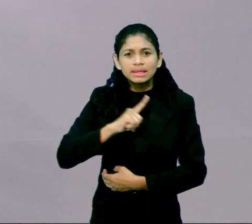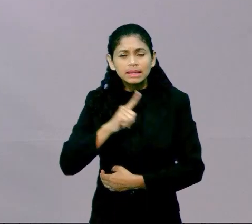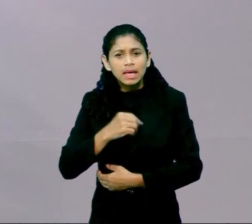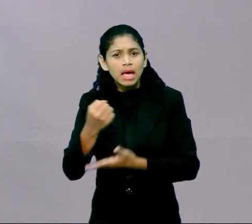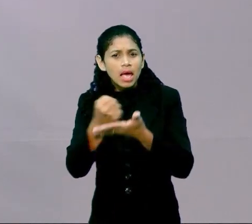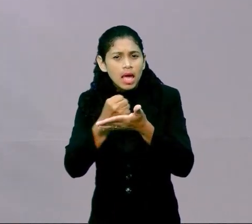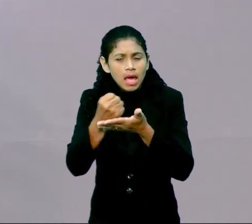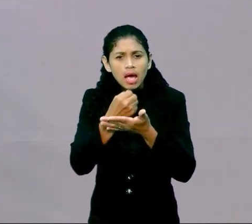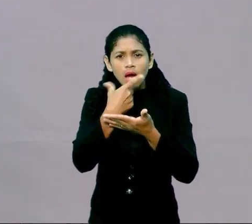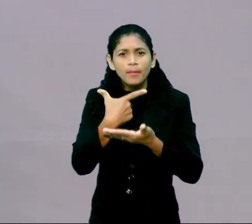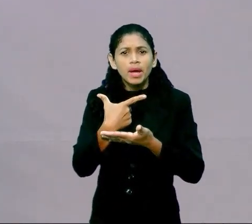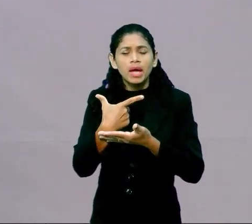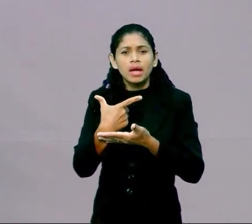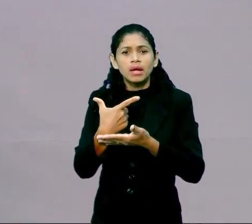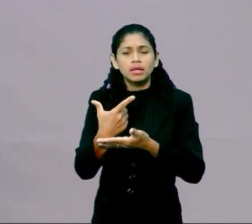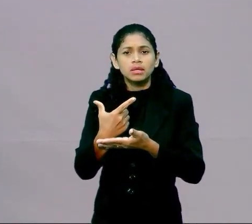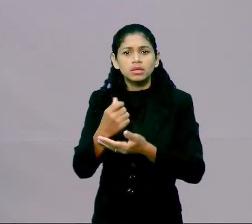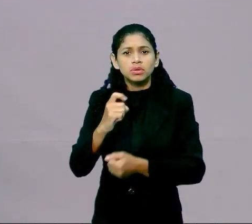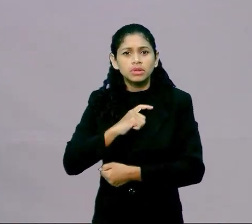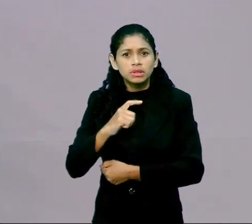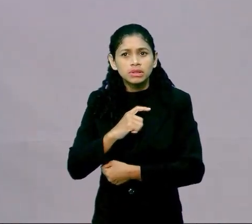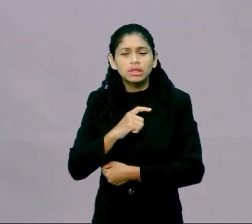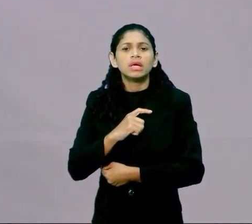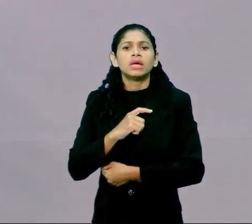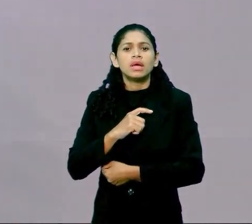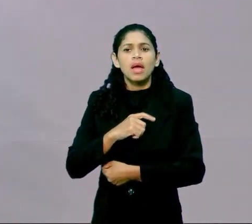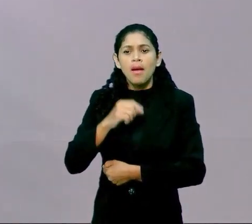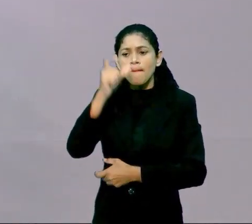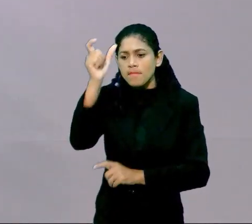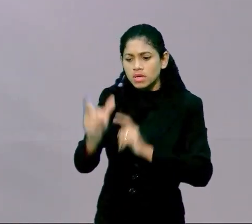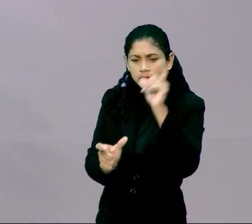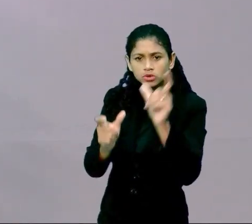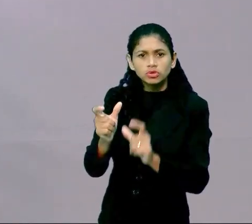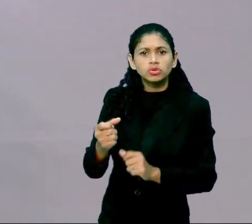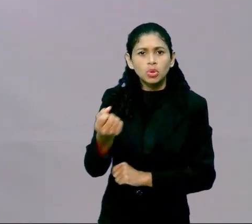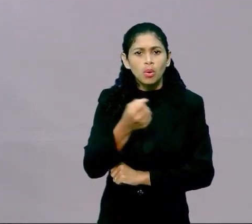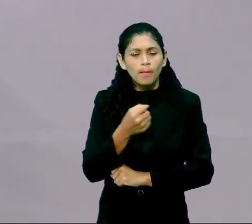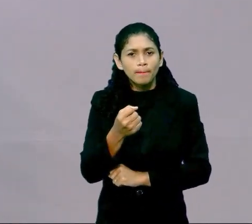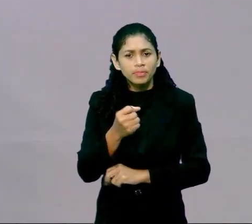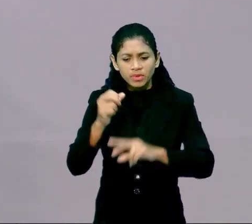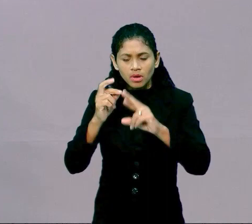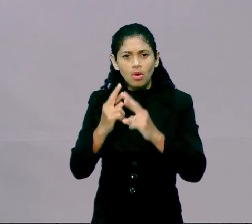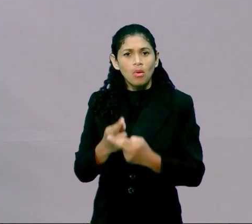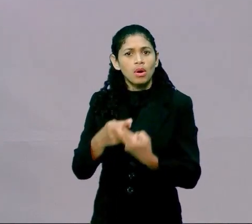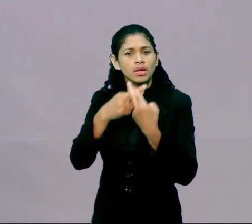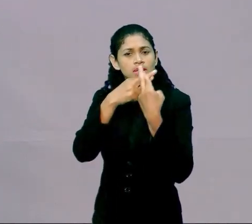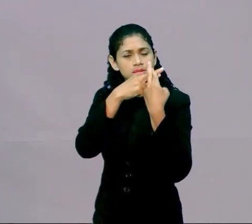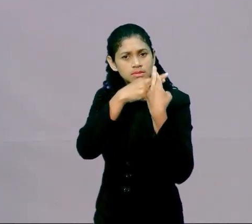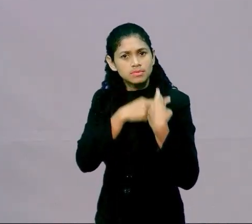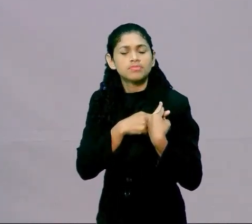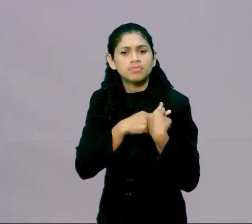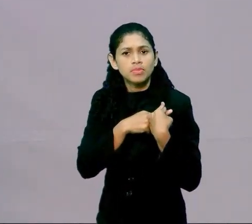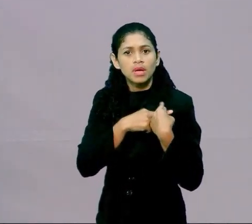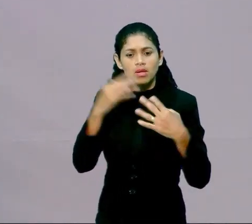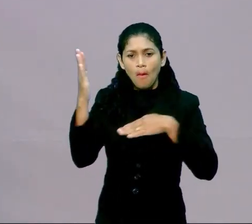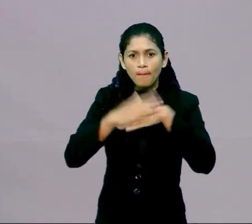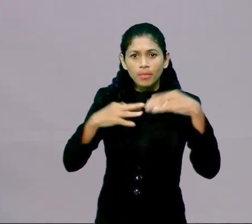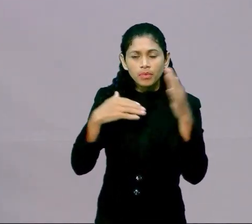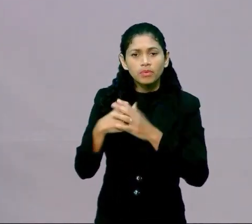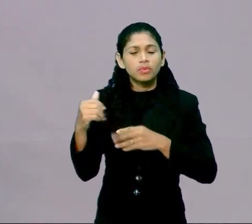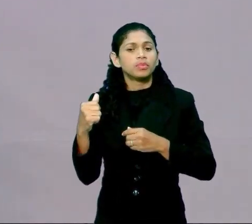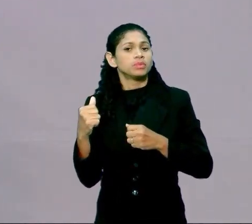há o atendimento adequado, quando há o respeito aos profissionais da área da saúde, da mesma forma